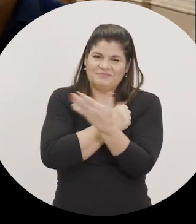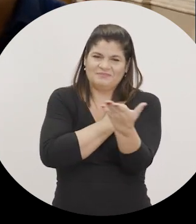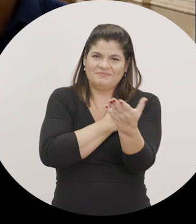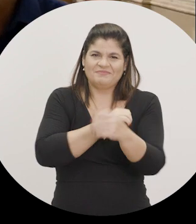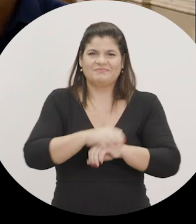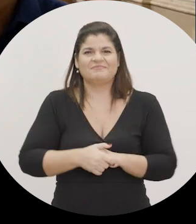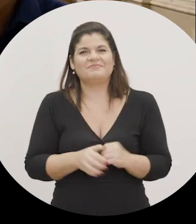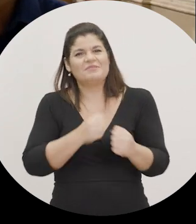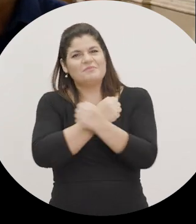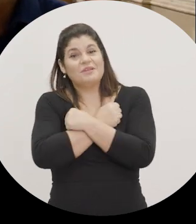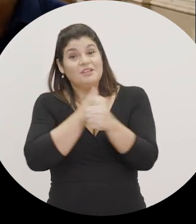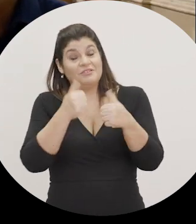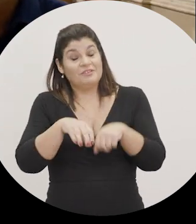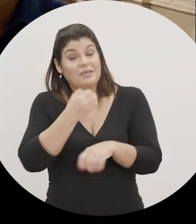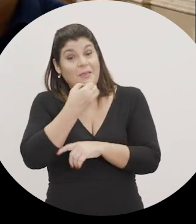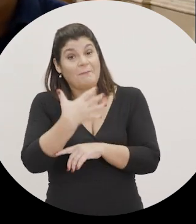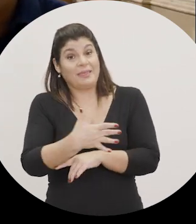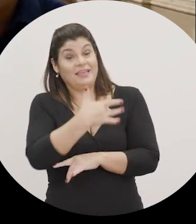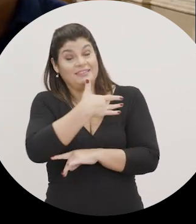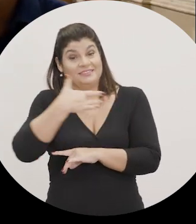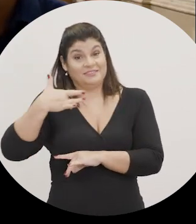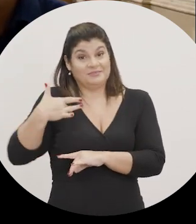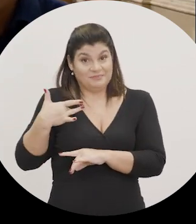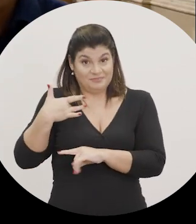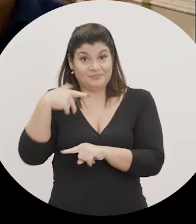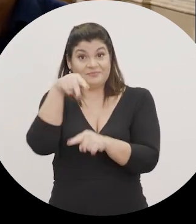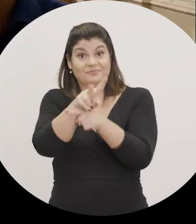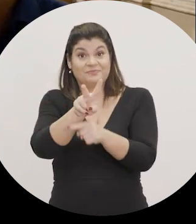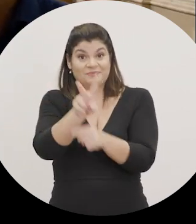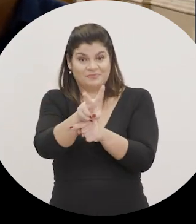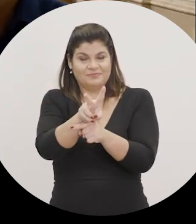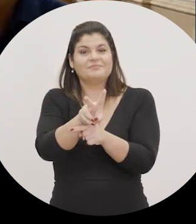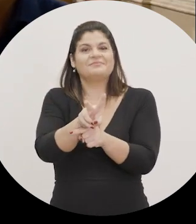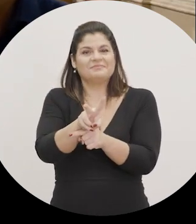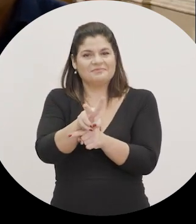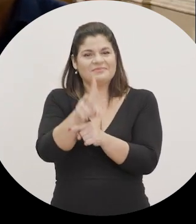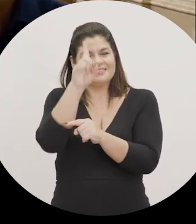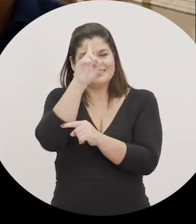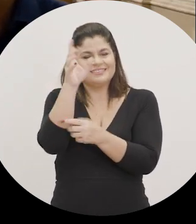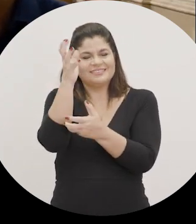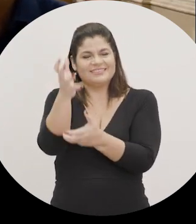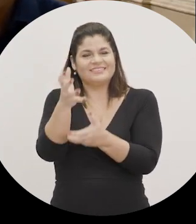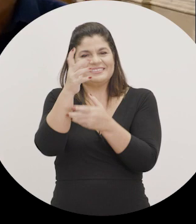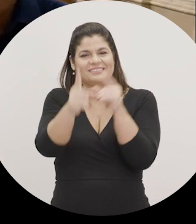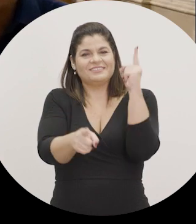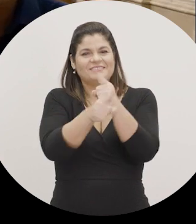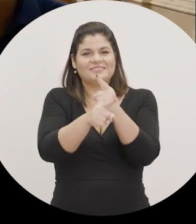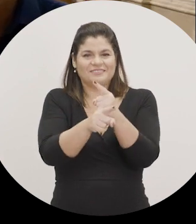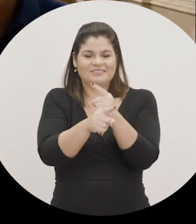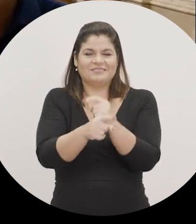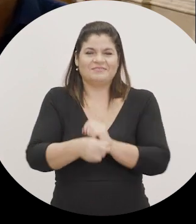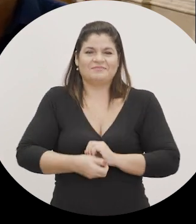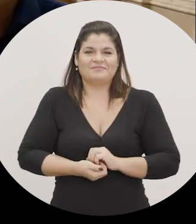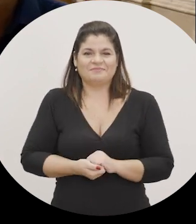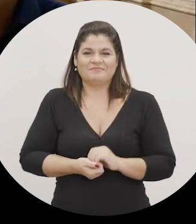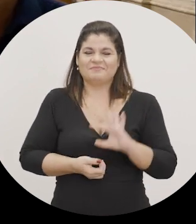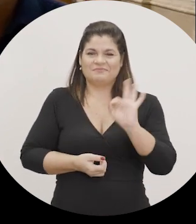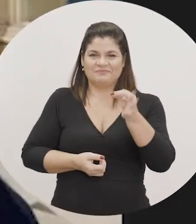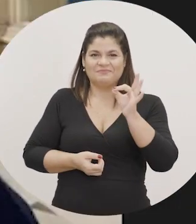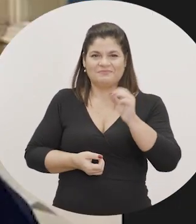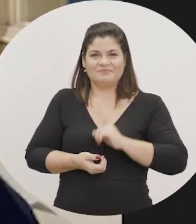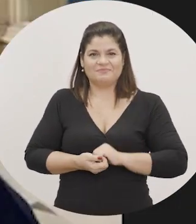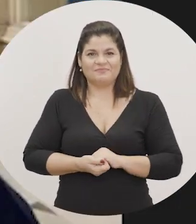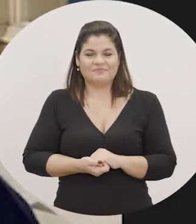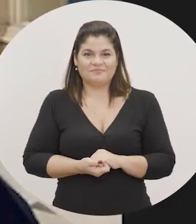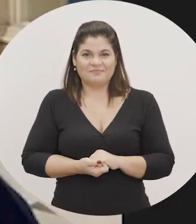Um abraço, fique bem, fique com saúde, se cuide e, se Deus quiser, nos veremos em breve. Sem dúvida, sem